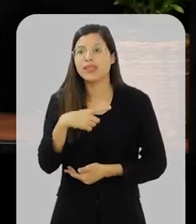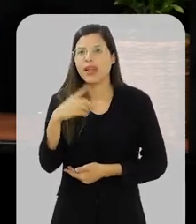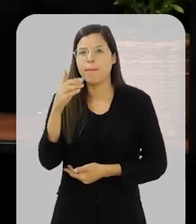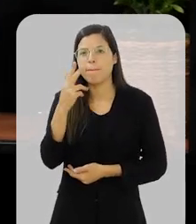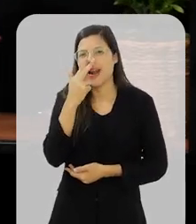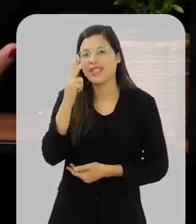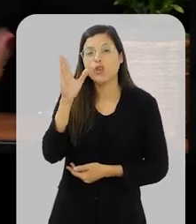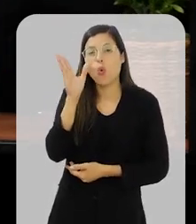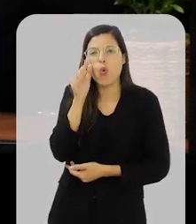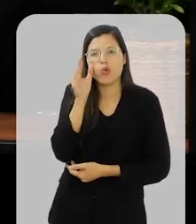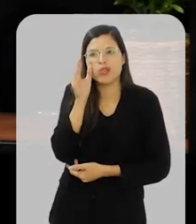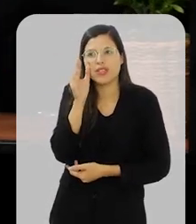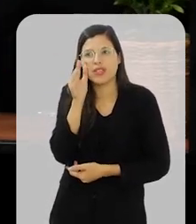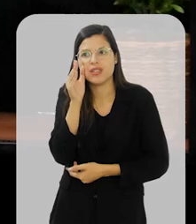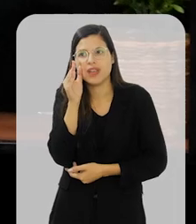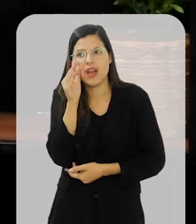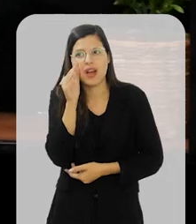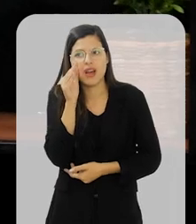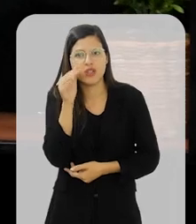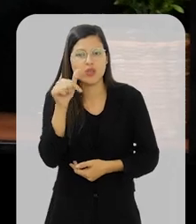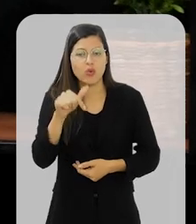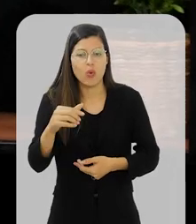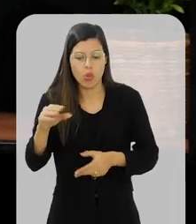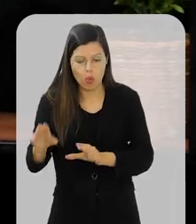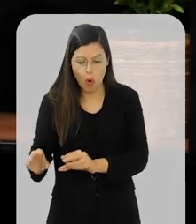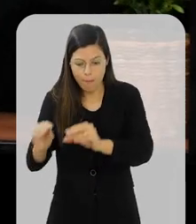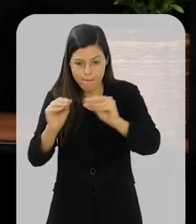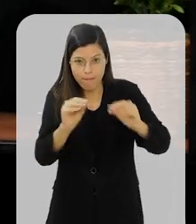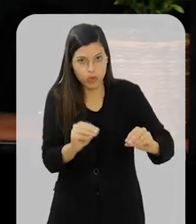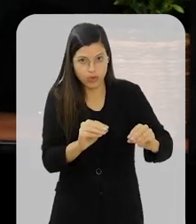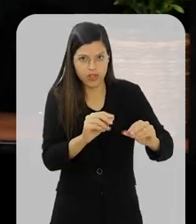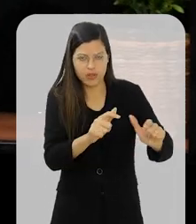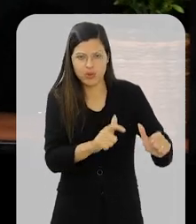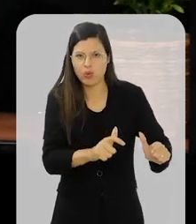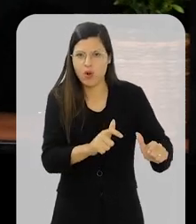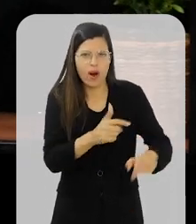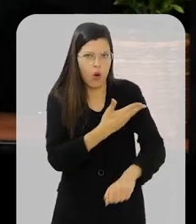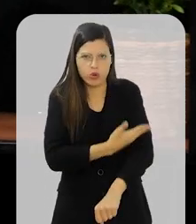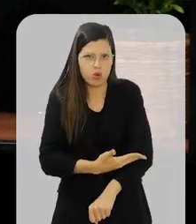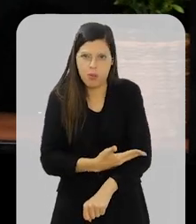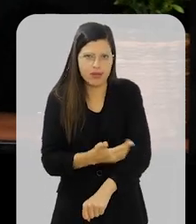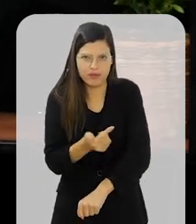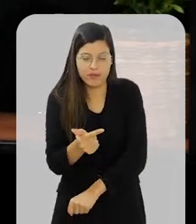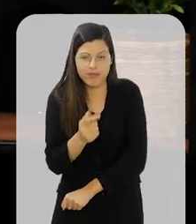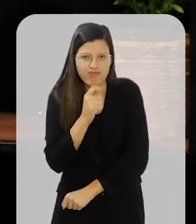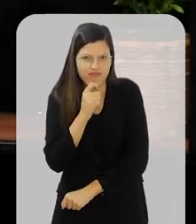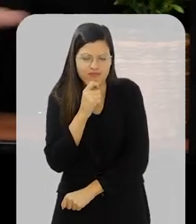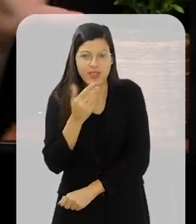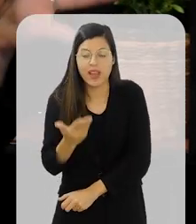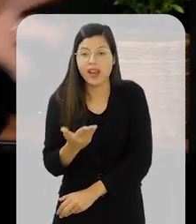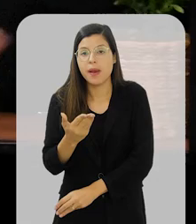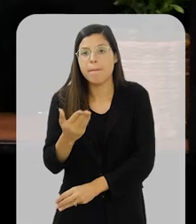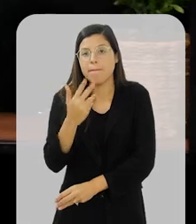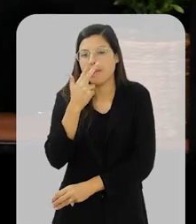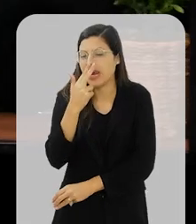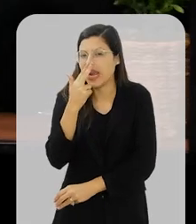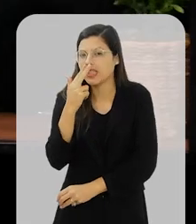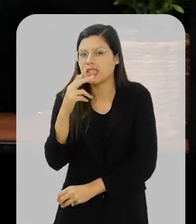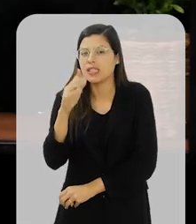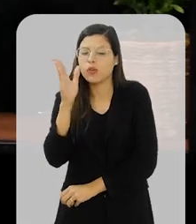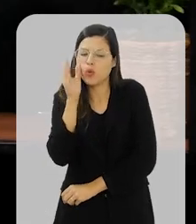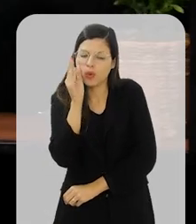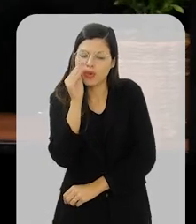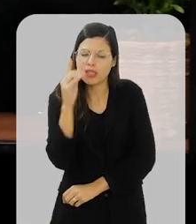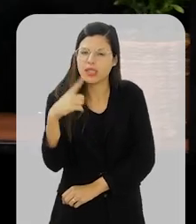muita curiosidade. Então, quando você coloca num ambiente diferente do que ele está acostumado, o que se espera é que ele tenha curiosidade de explorar todos